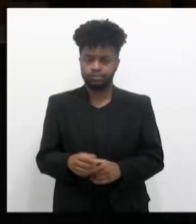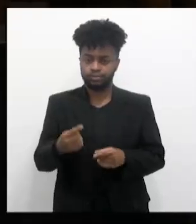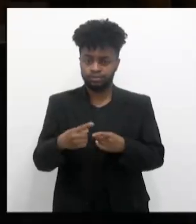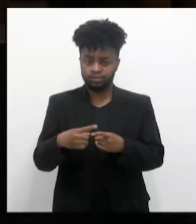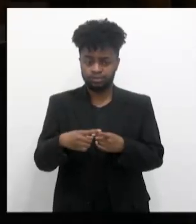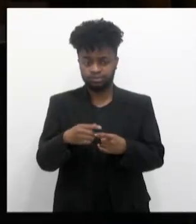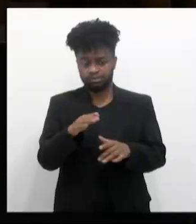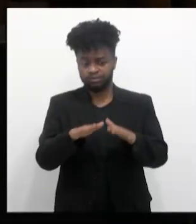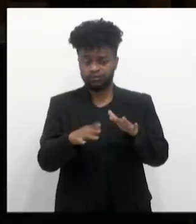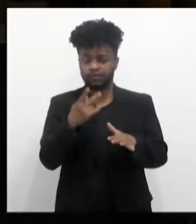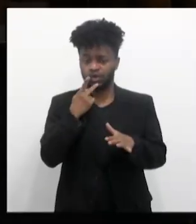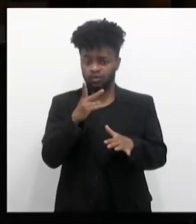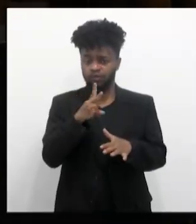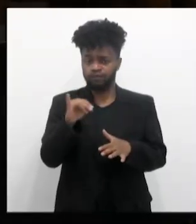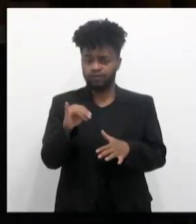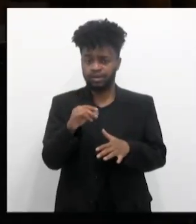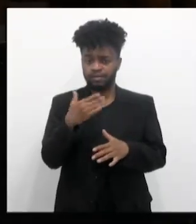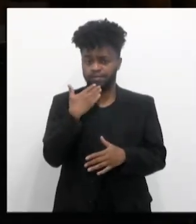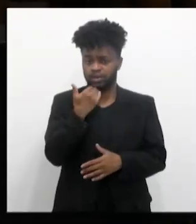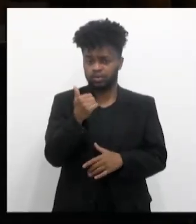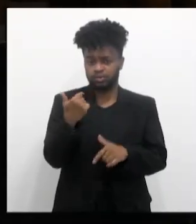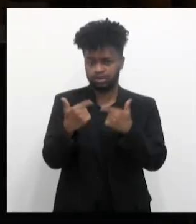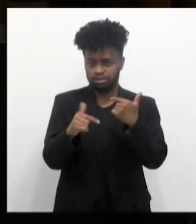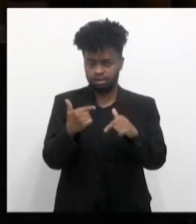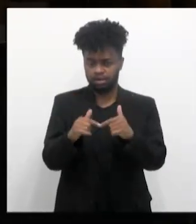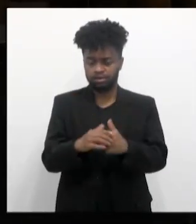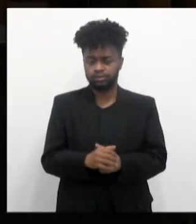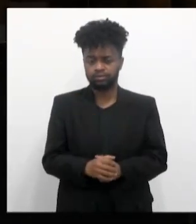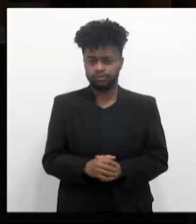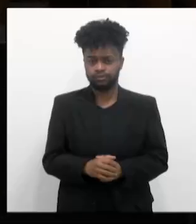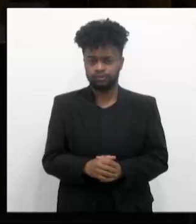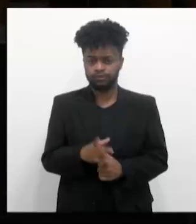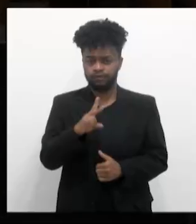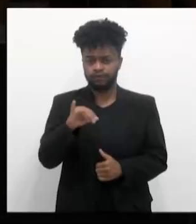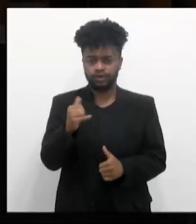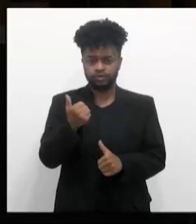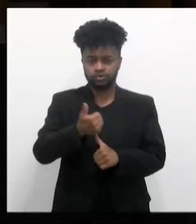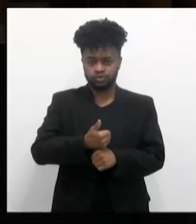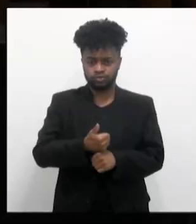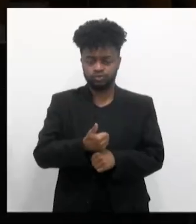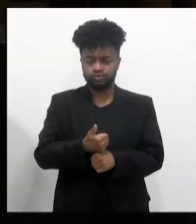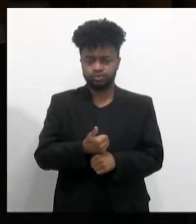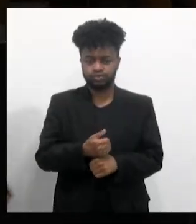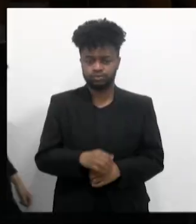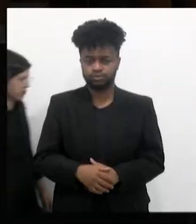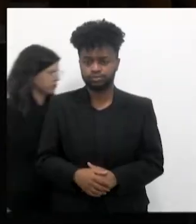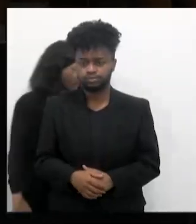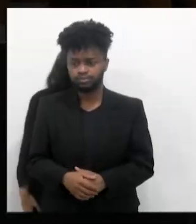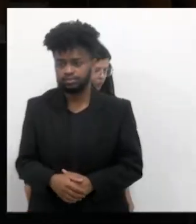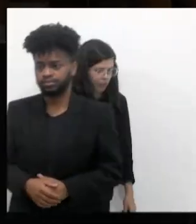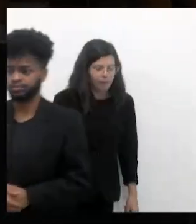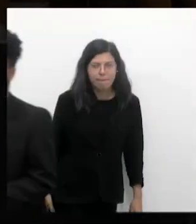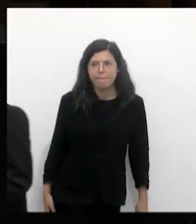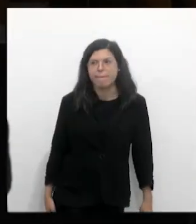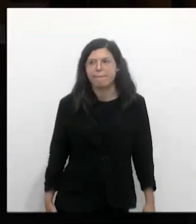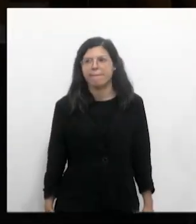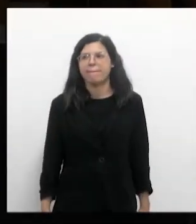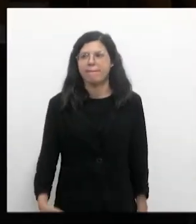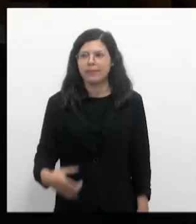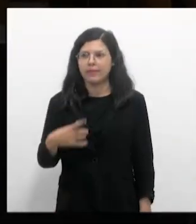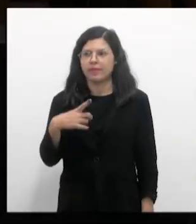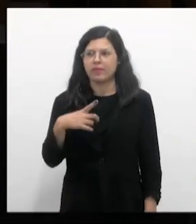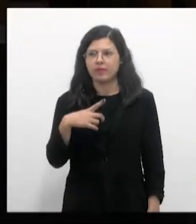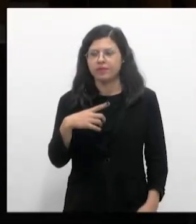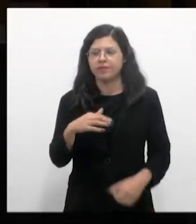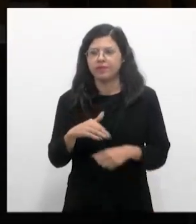tese, iam melhorar o serviço, que iam substituir com muito mais